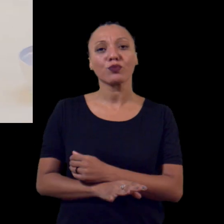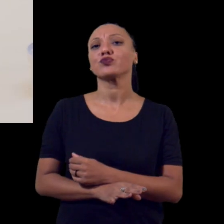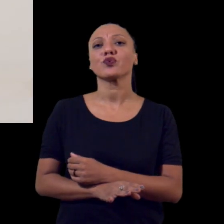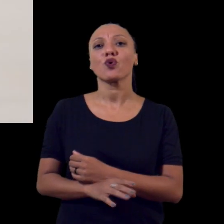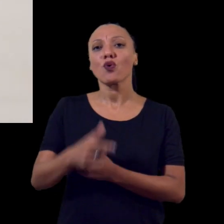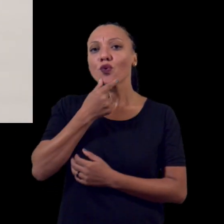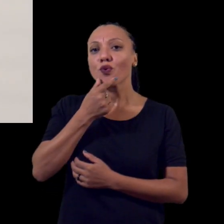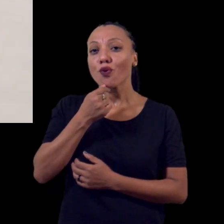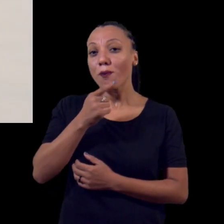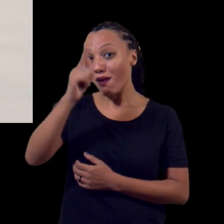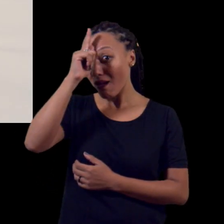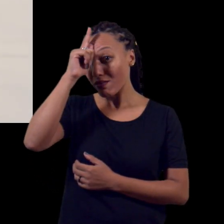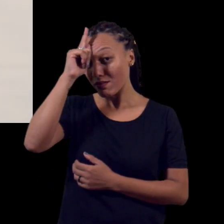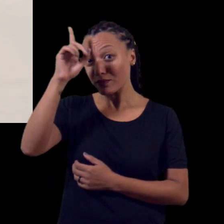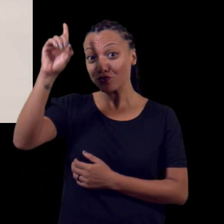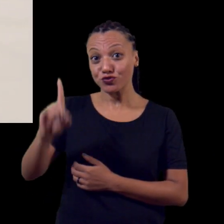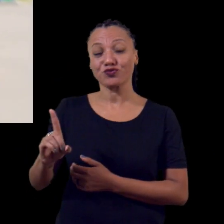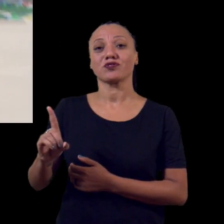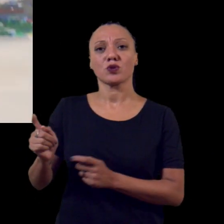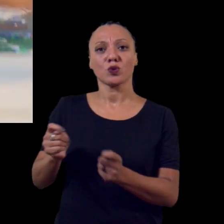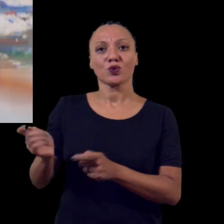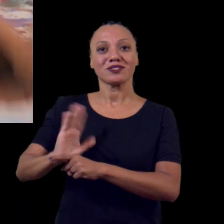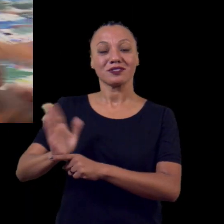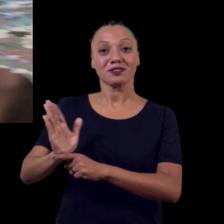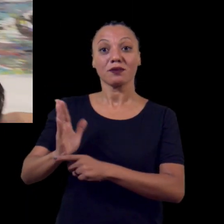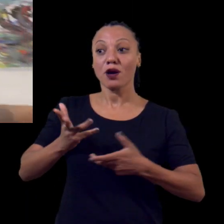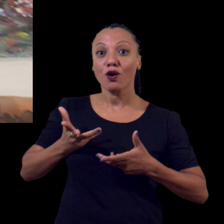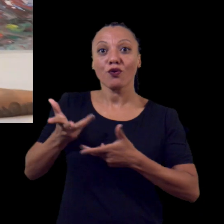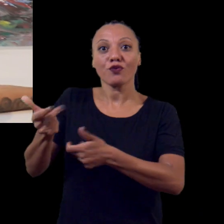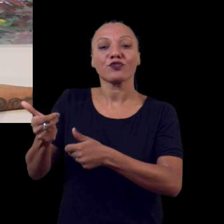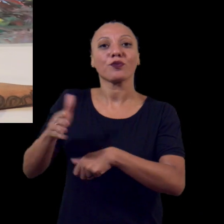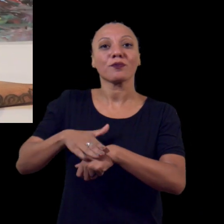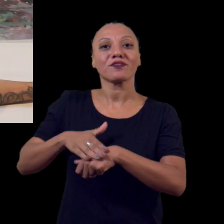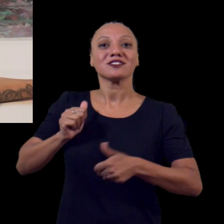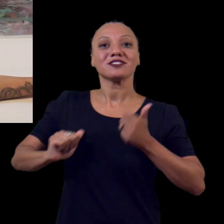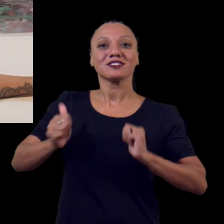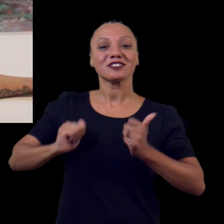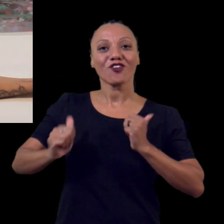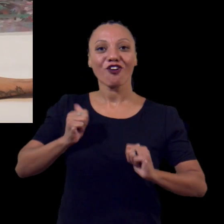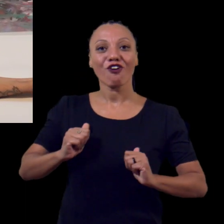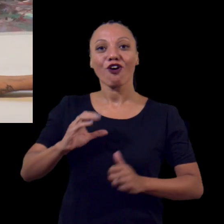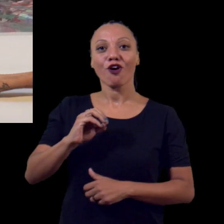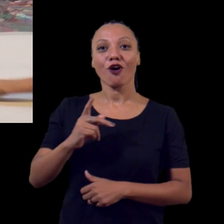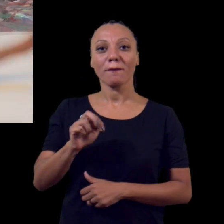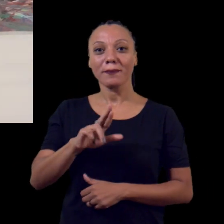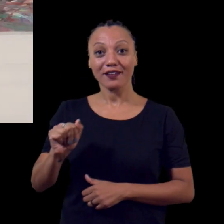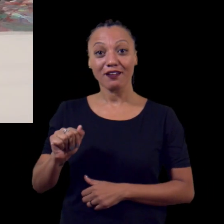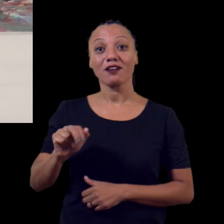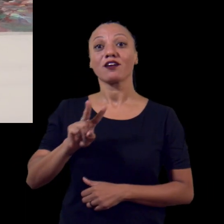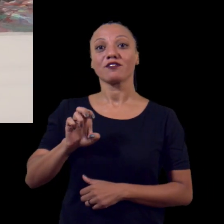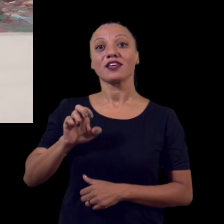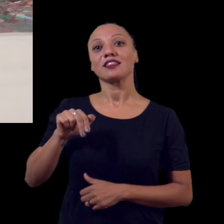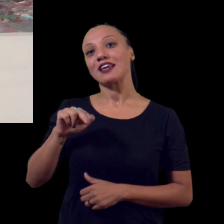para mim, para eu atuar na Ópera de Belém. Falei,